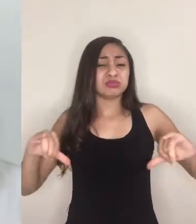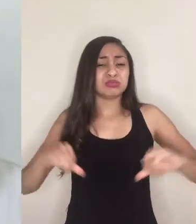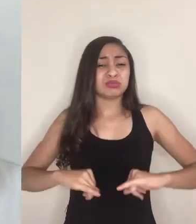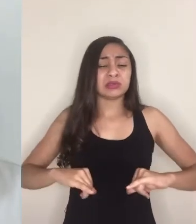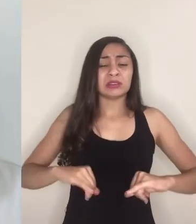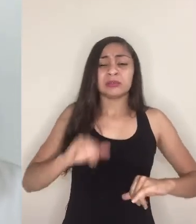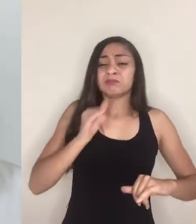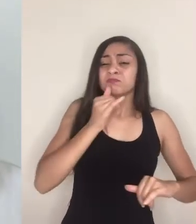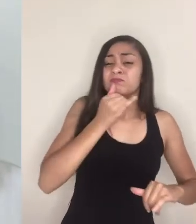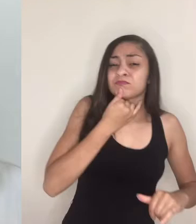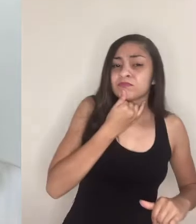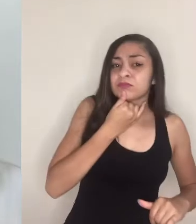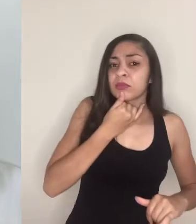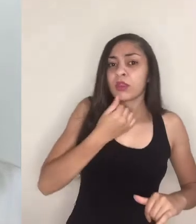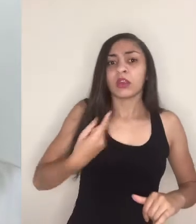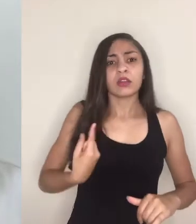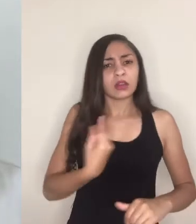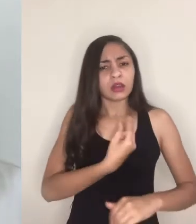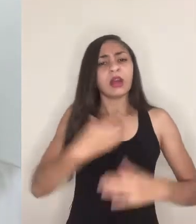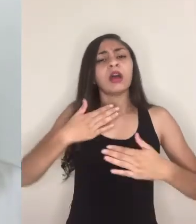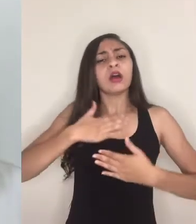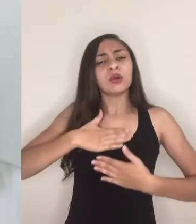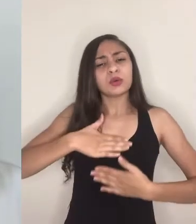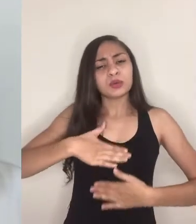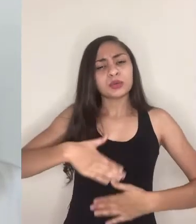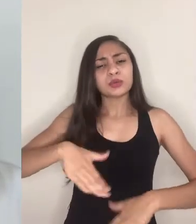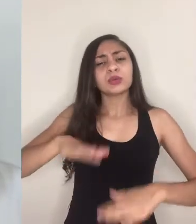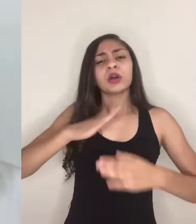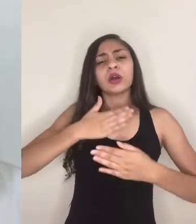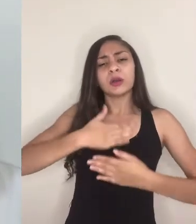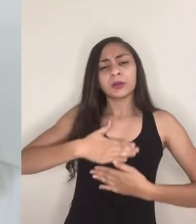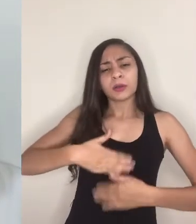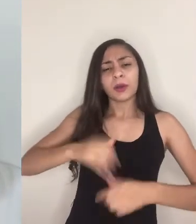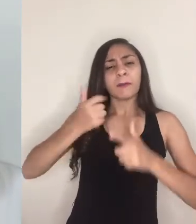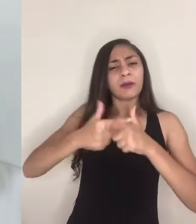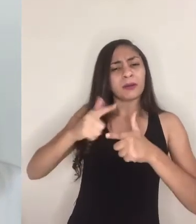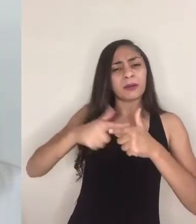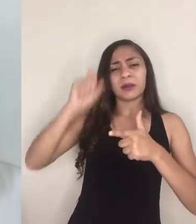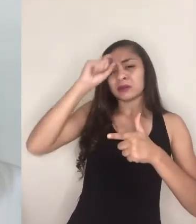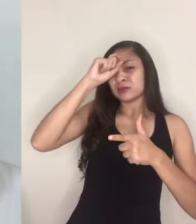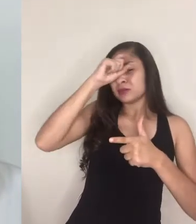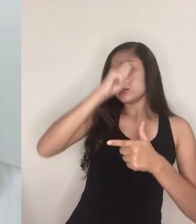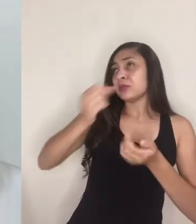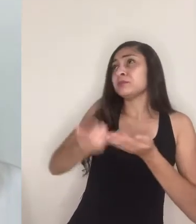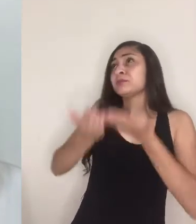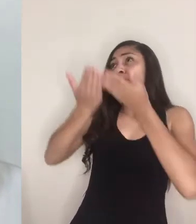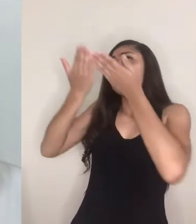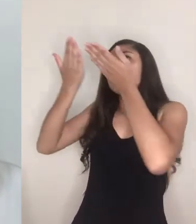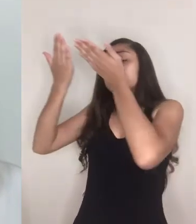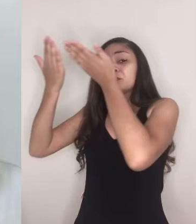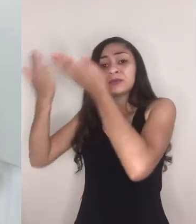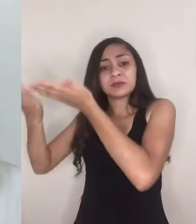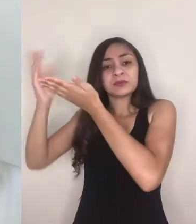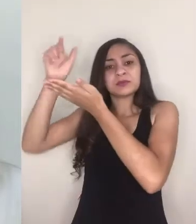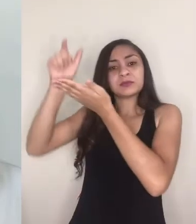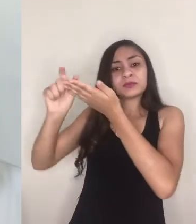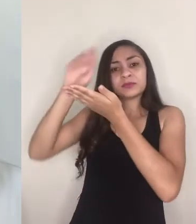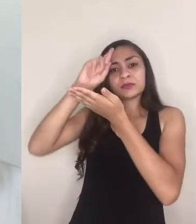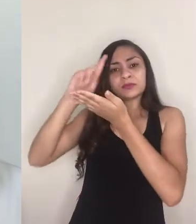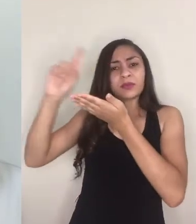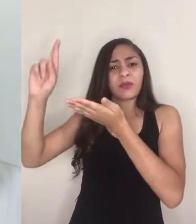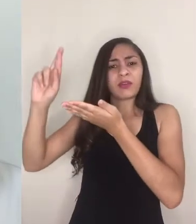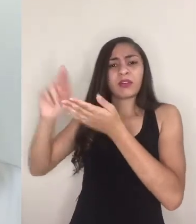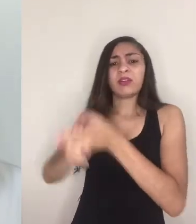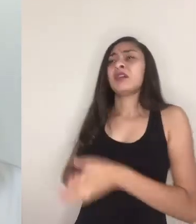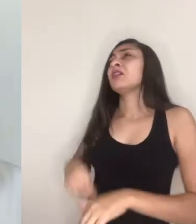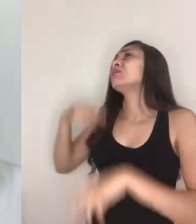a entrega de nossa causa a Ele. Esse é o segredo. Jamais lutar contra